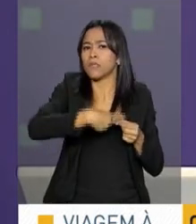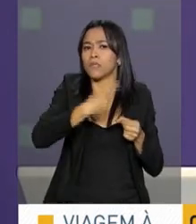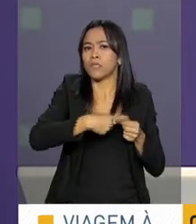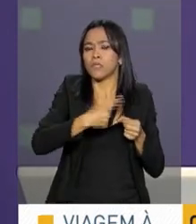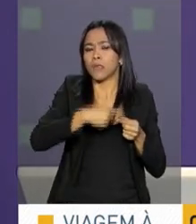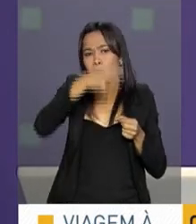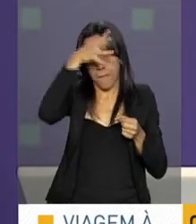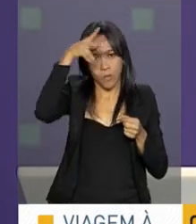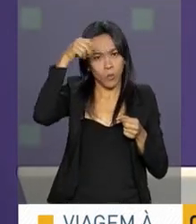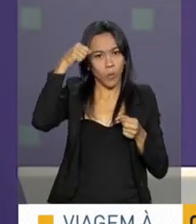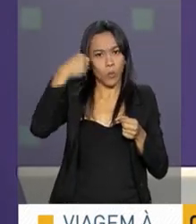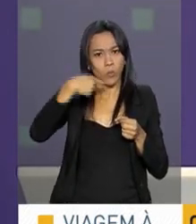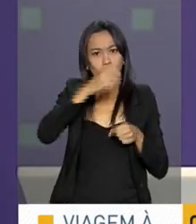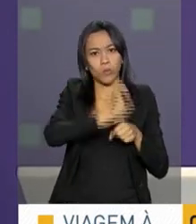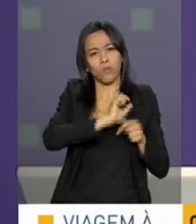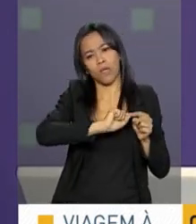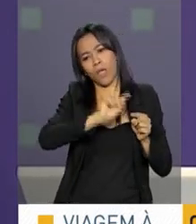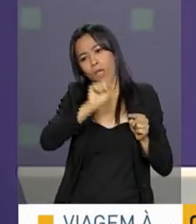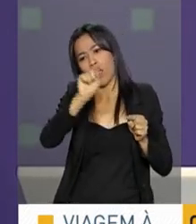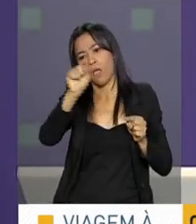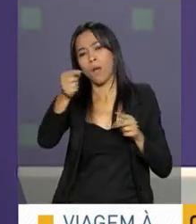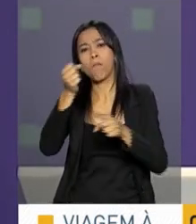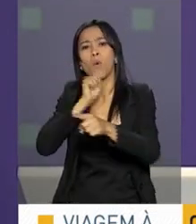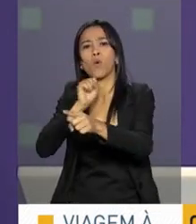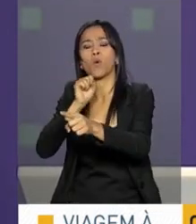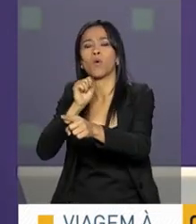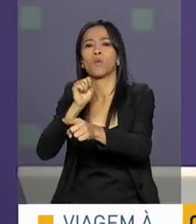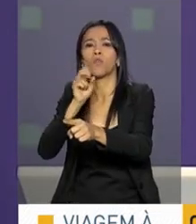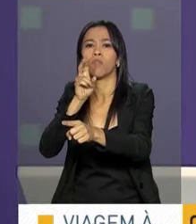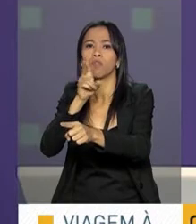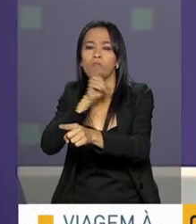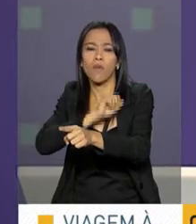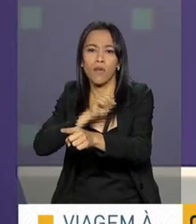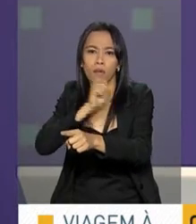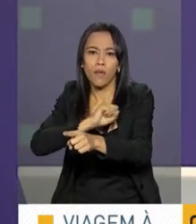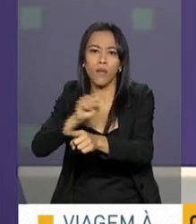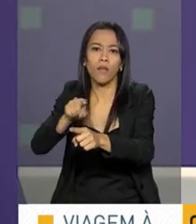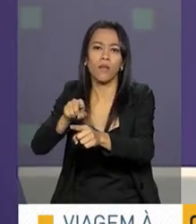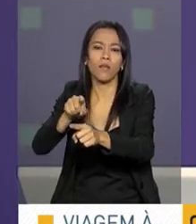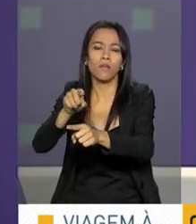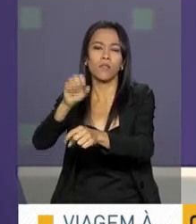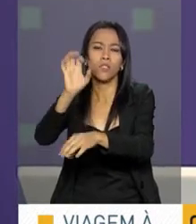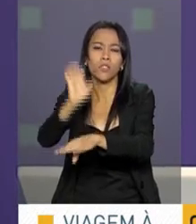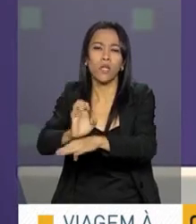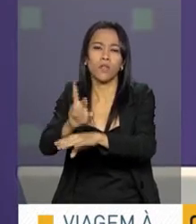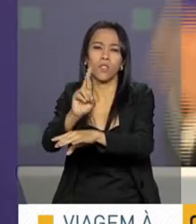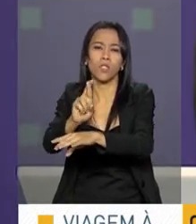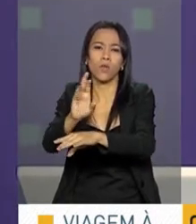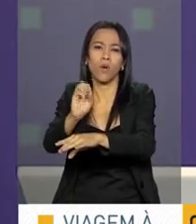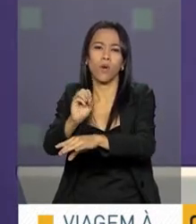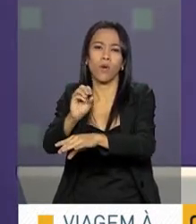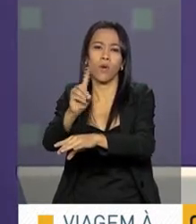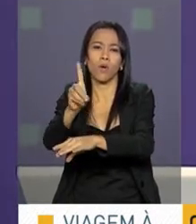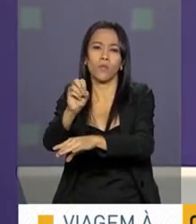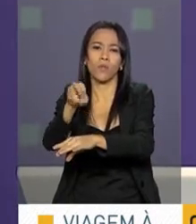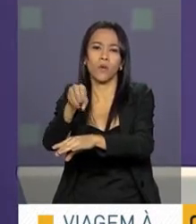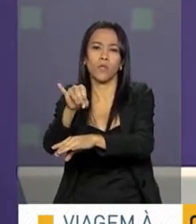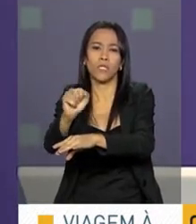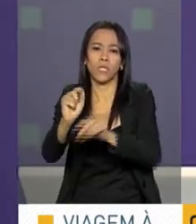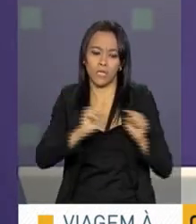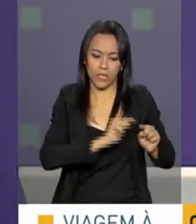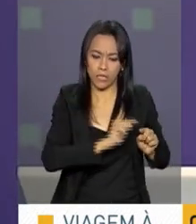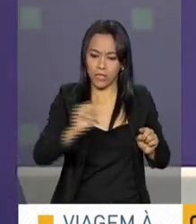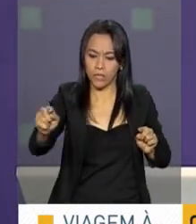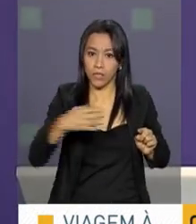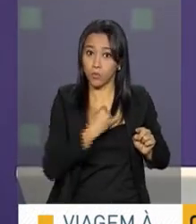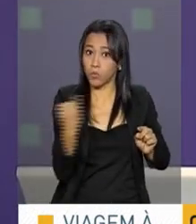Grosso, vai até Porto Velho, no estado de Rondônia. Também um corredor de exportação muito